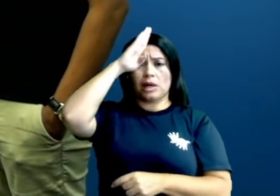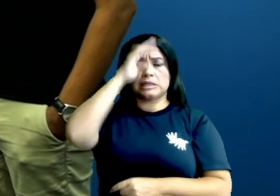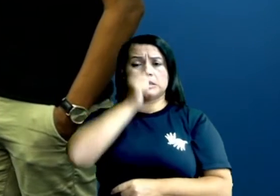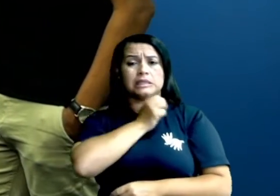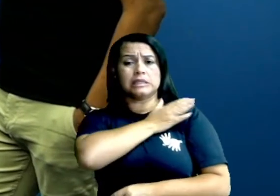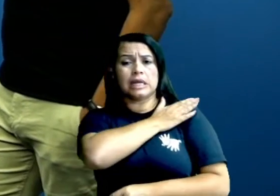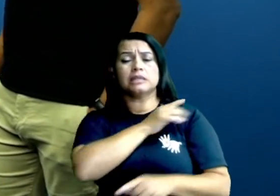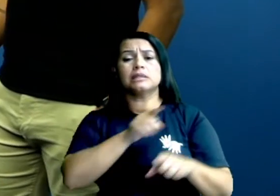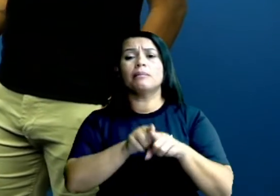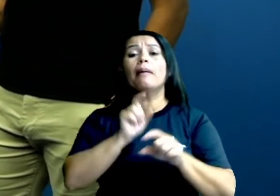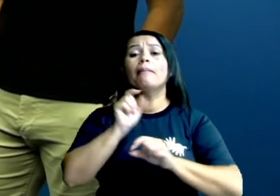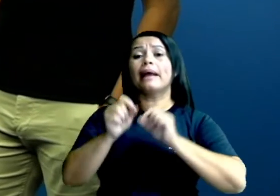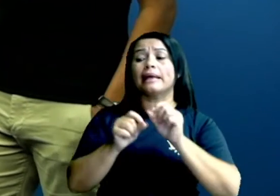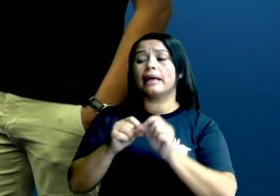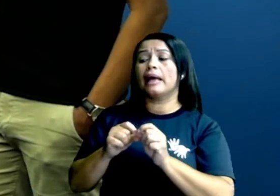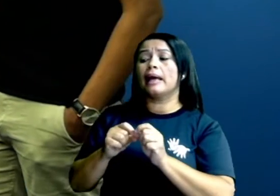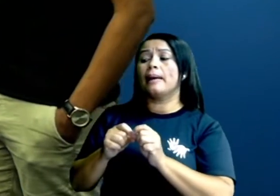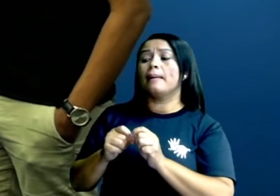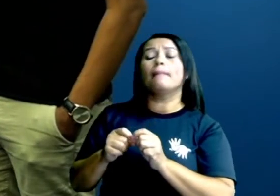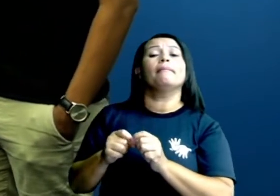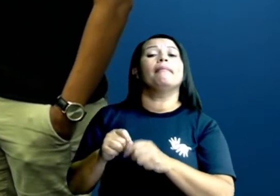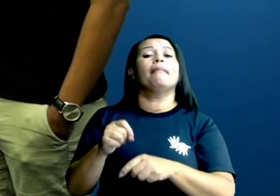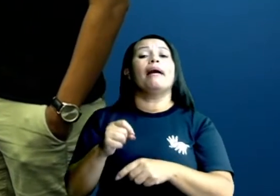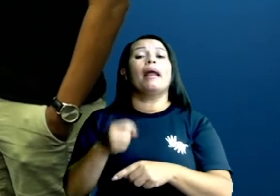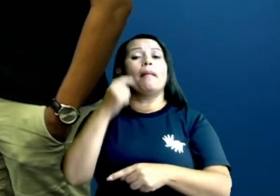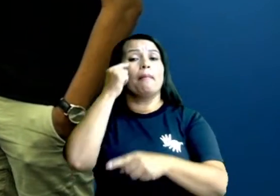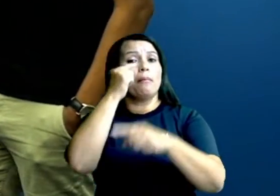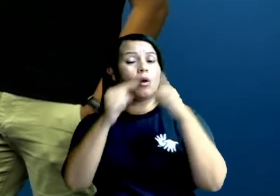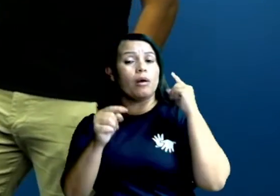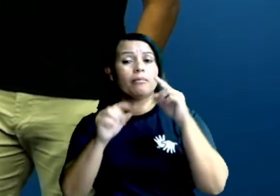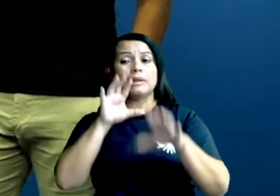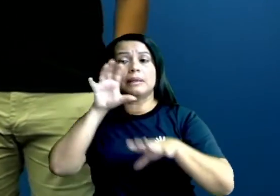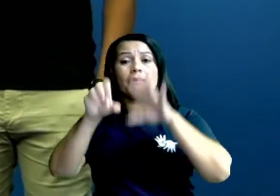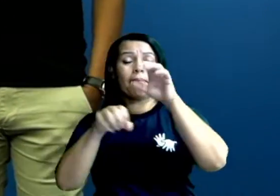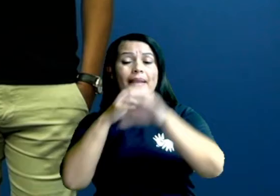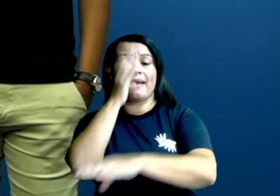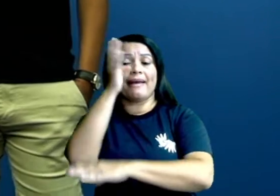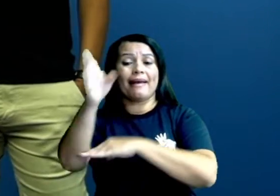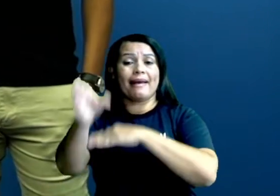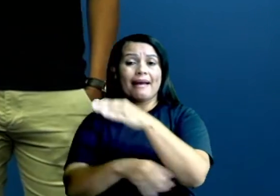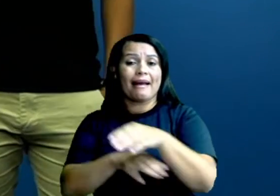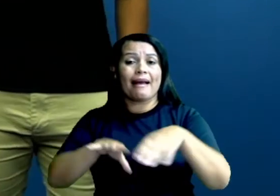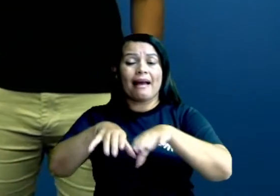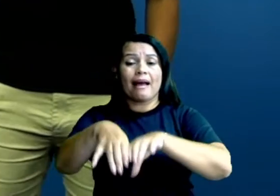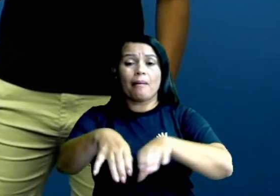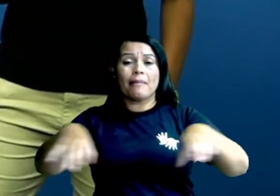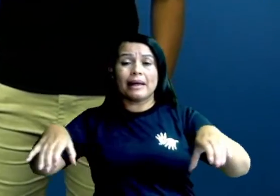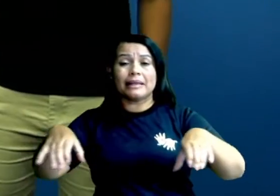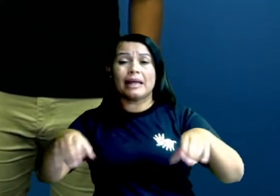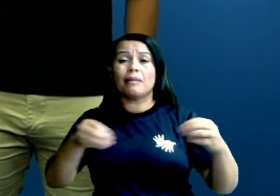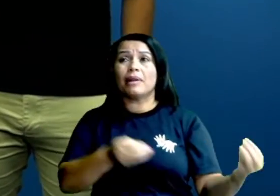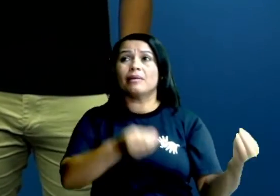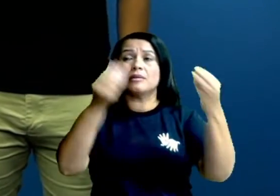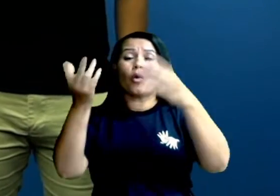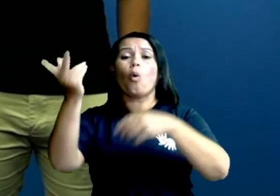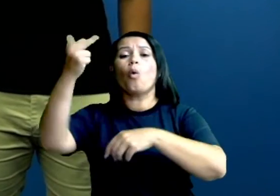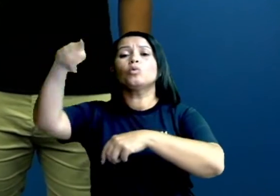de madeira de forma ilegal da floresta, onde essas madeiras muitas vezes são exportadas para países estrangeiros, inclusive,